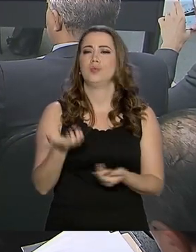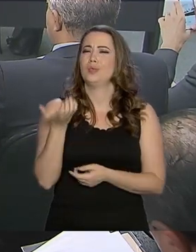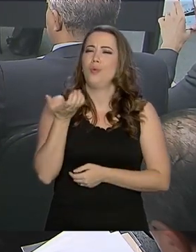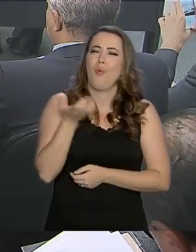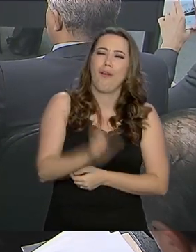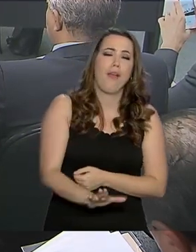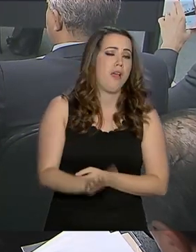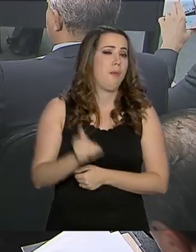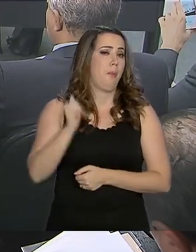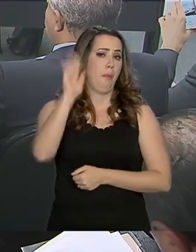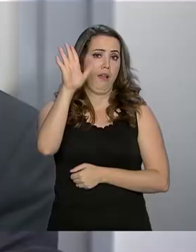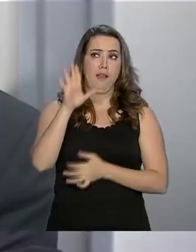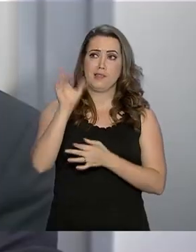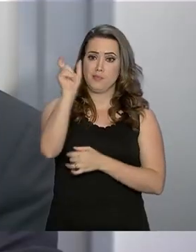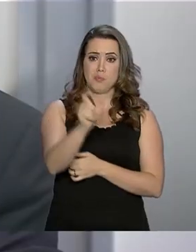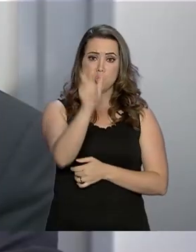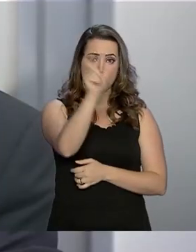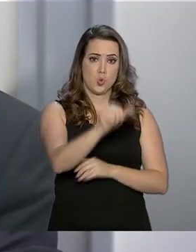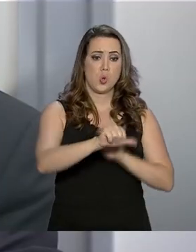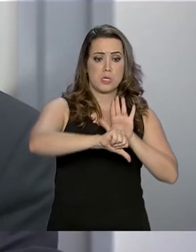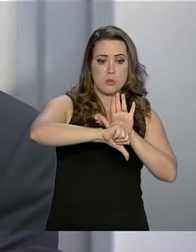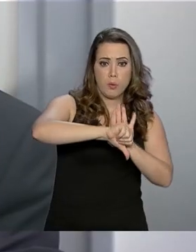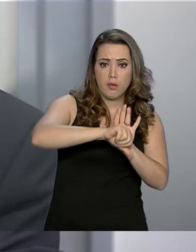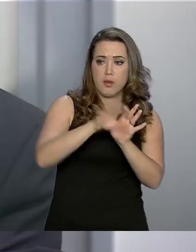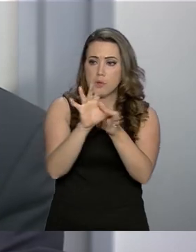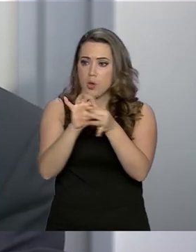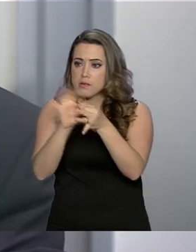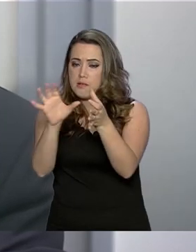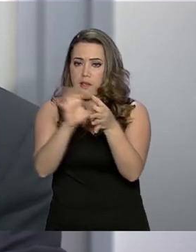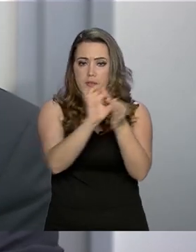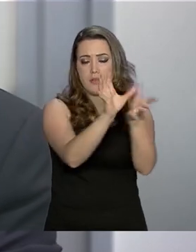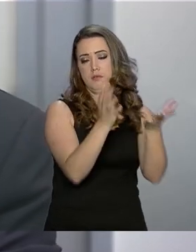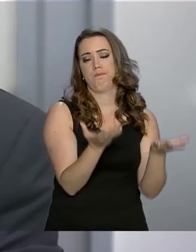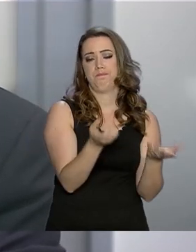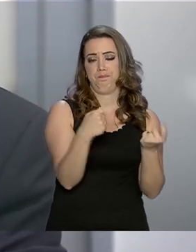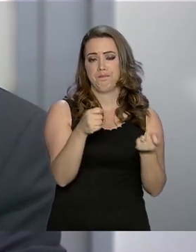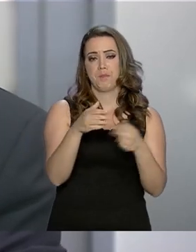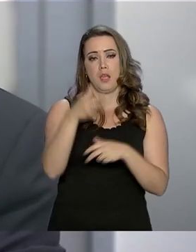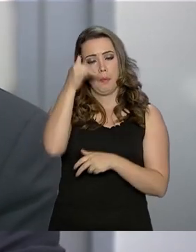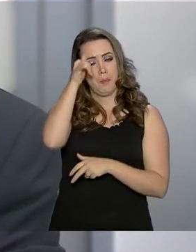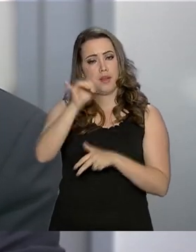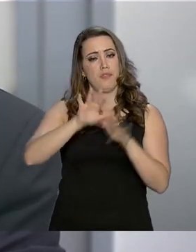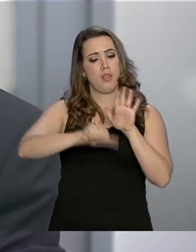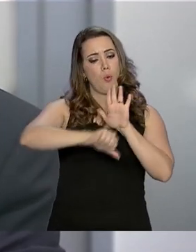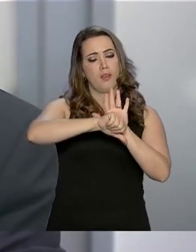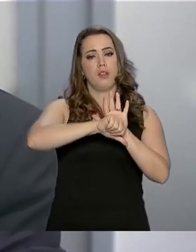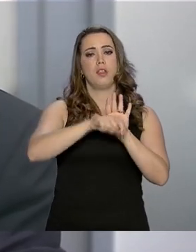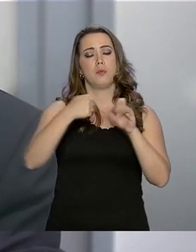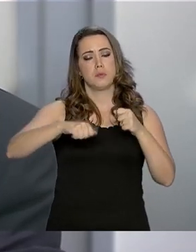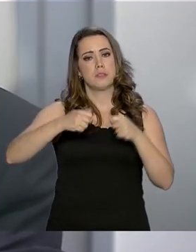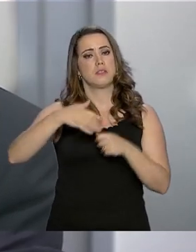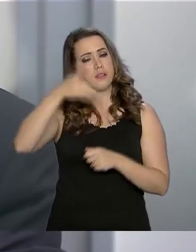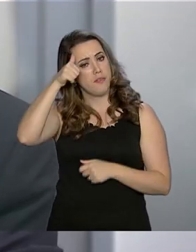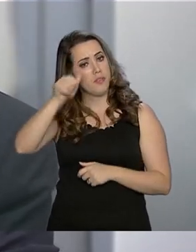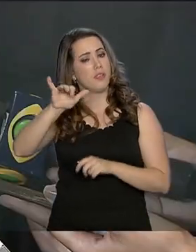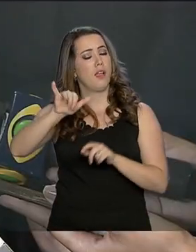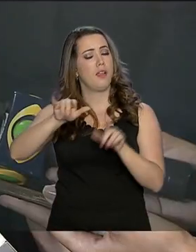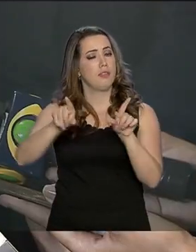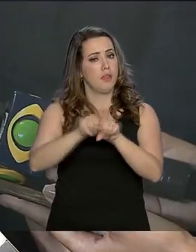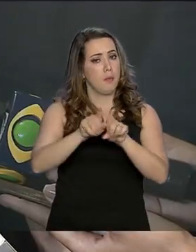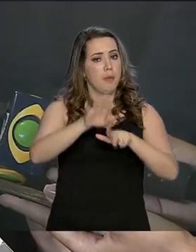suporta mais a impunidade ele acredita que para combater o crime organizado é fundamental combater a corrupção